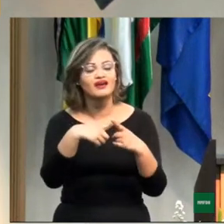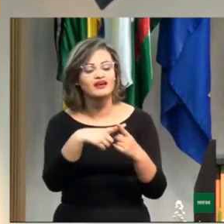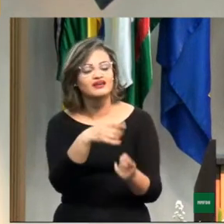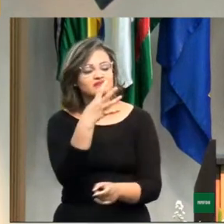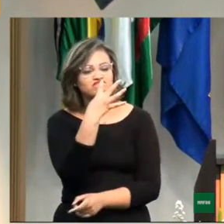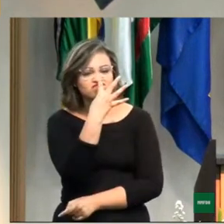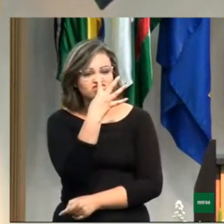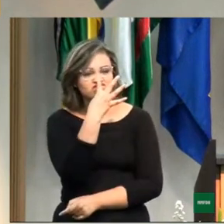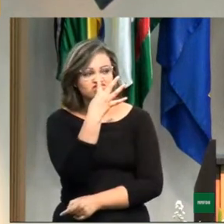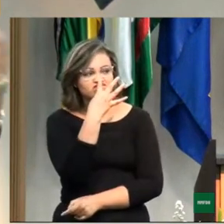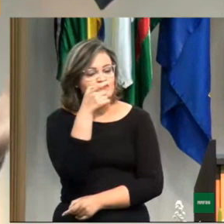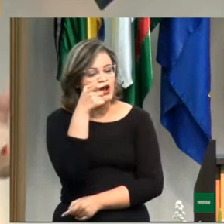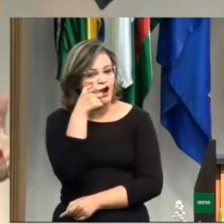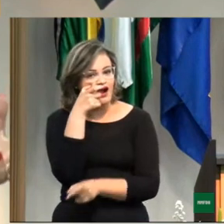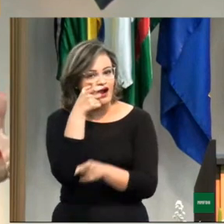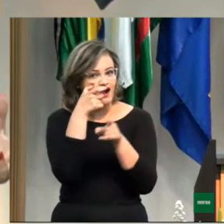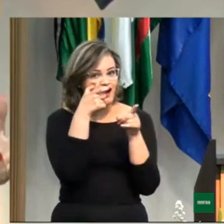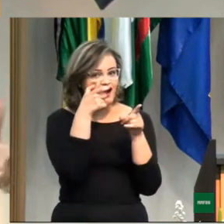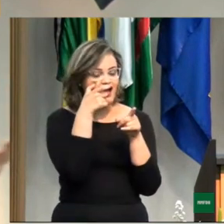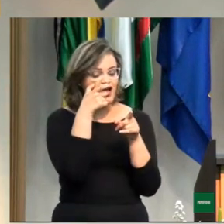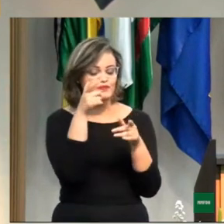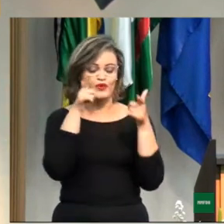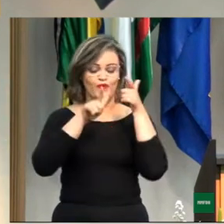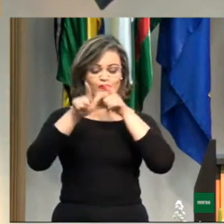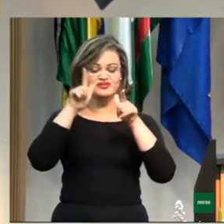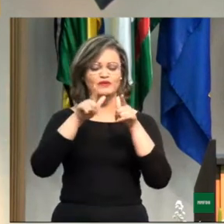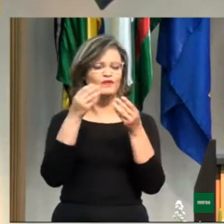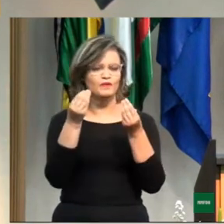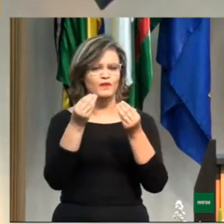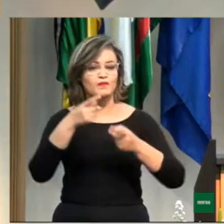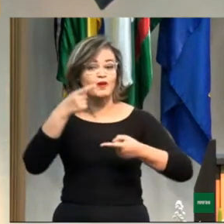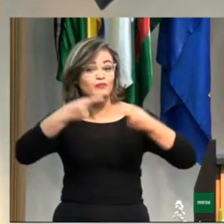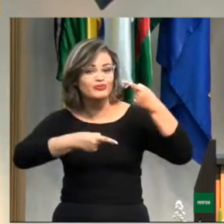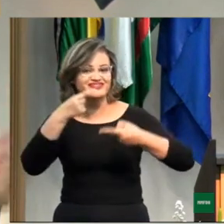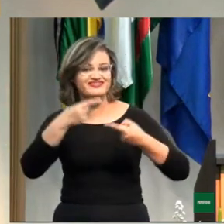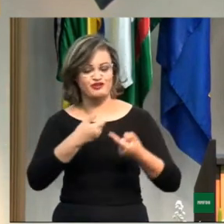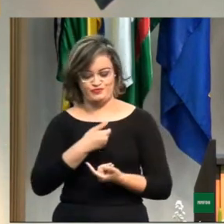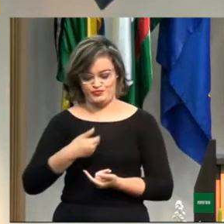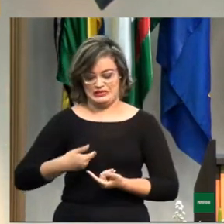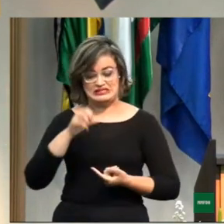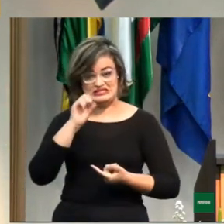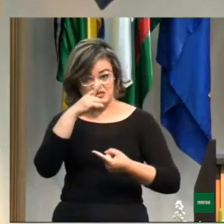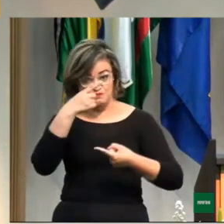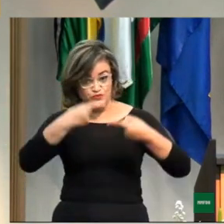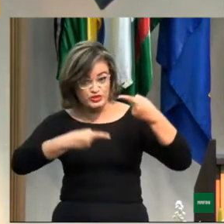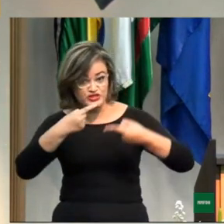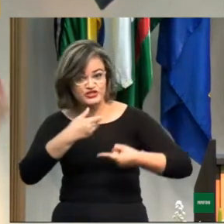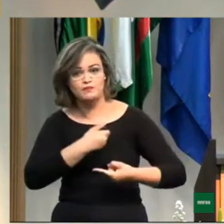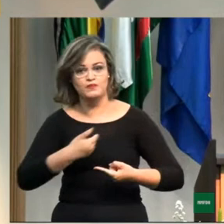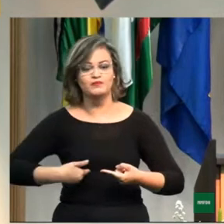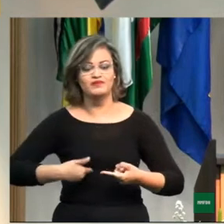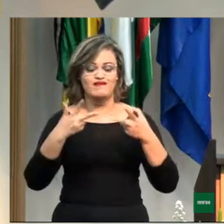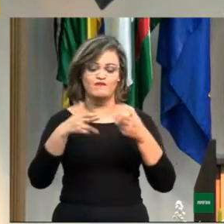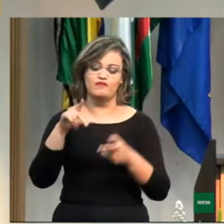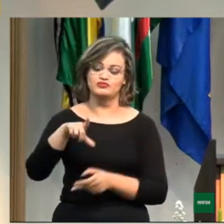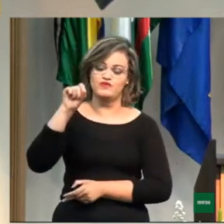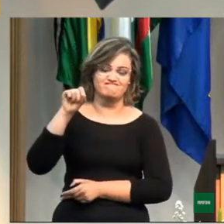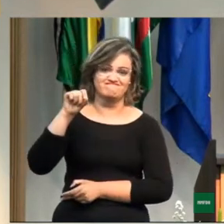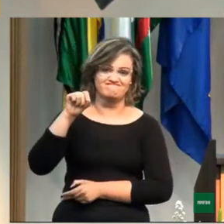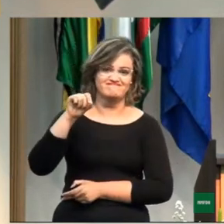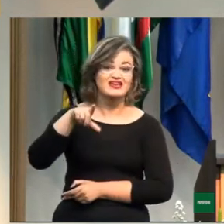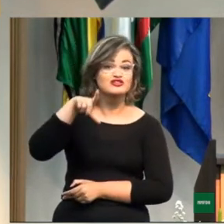o resultado de uma política pública. E toda política pública ela é uma escolha que é feita pelo